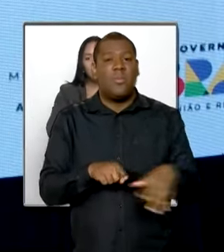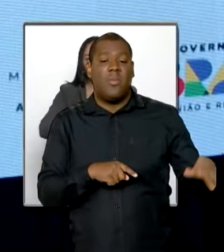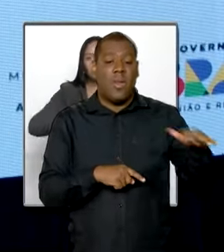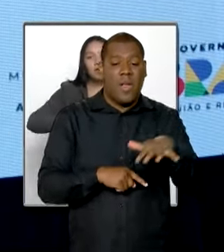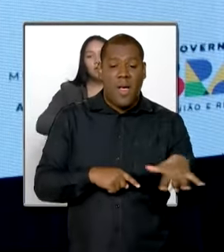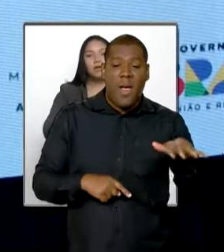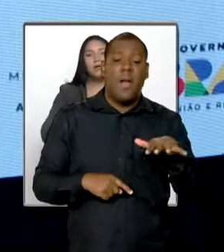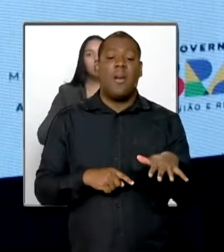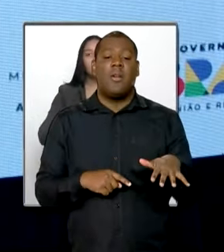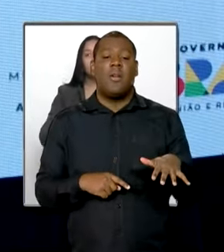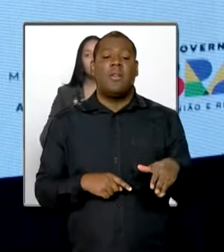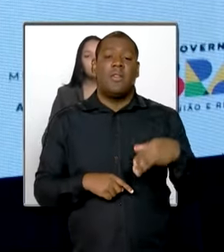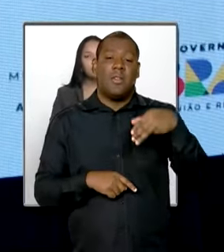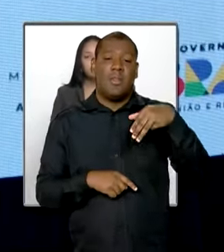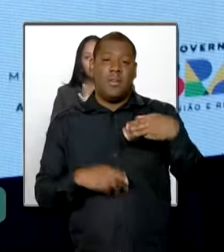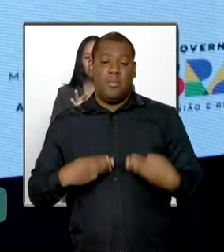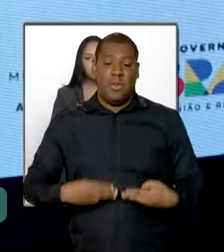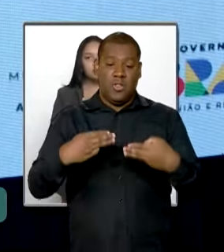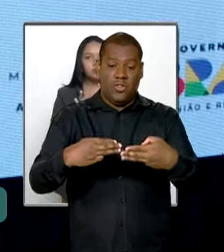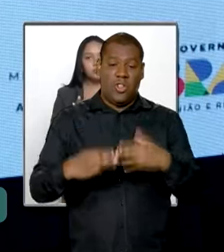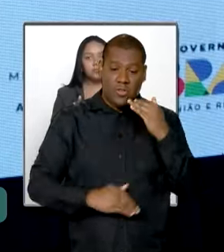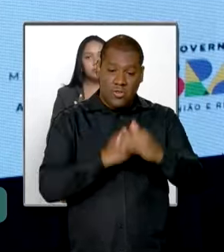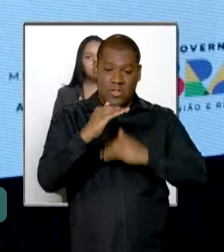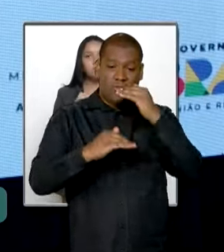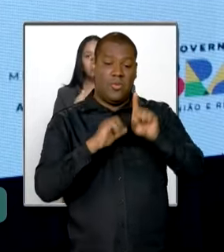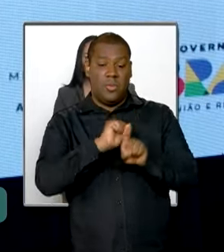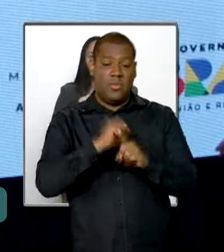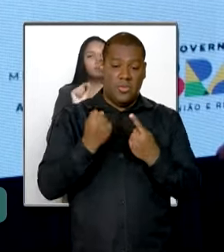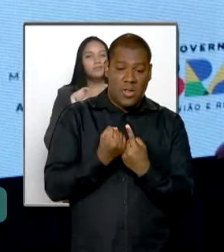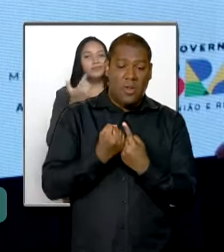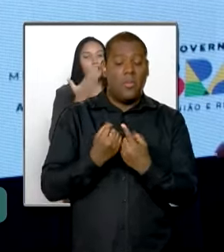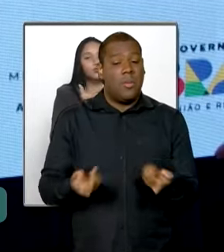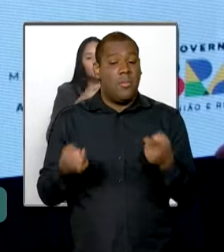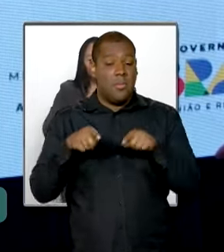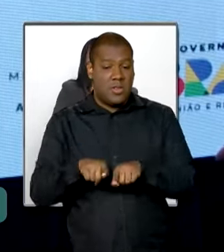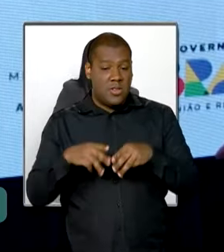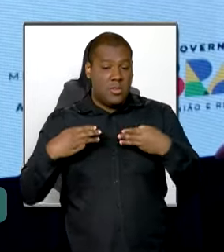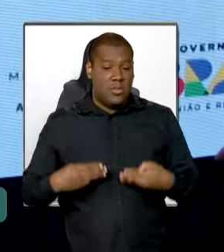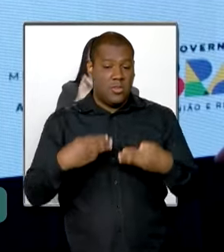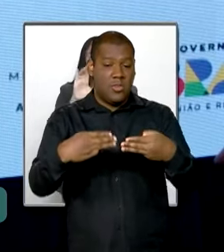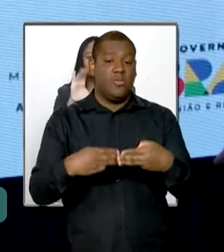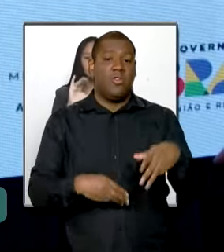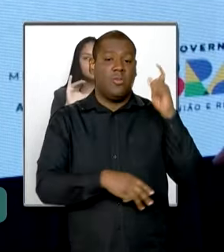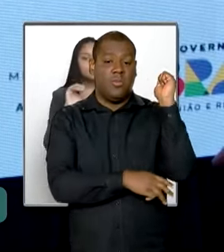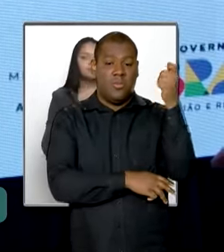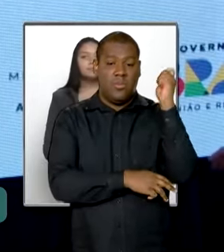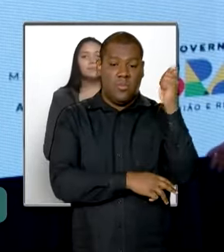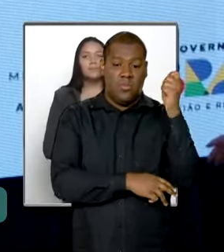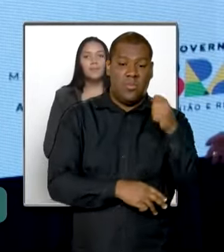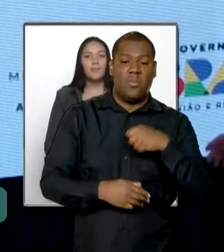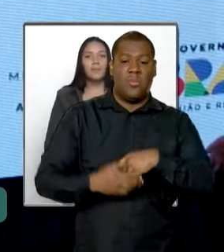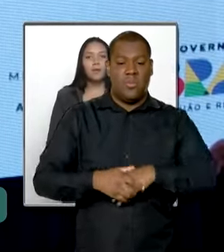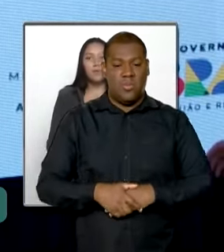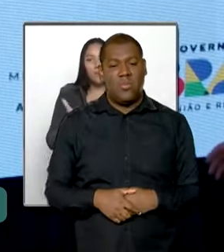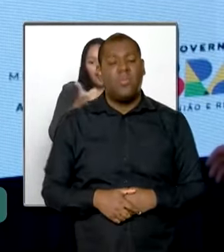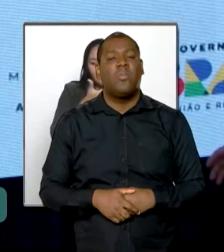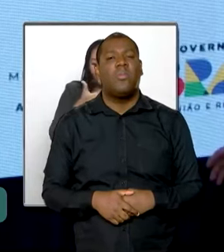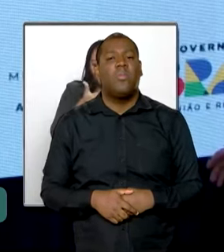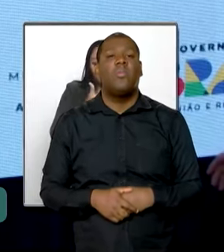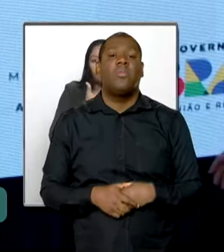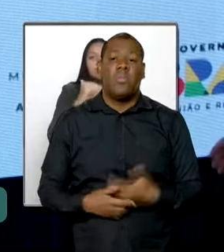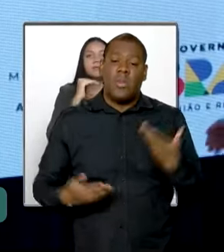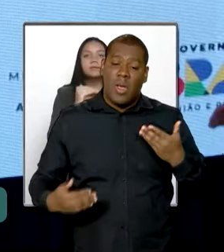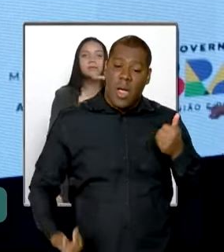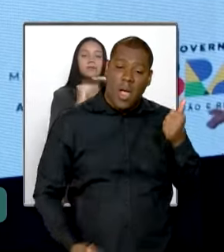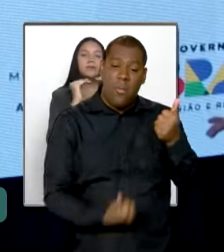da parceria do MDS com o Ministério da Pesca. O que estamos fazendo é um alicerce com esses jovens